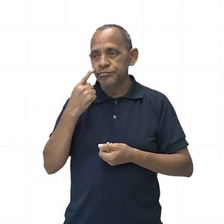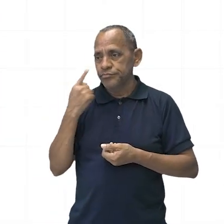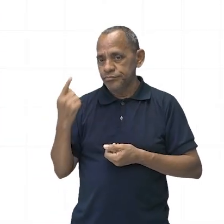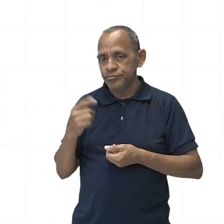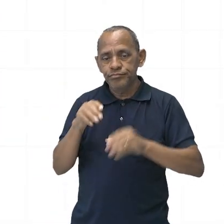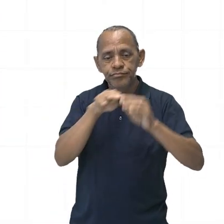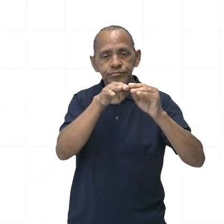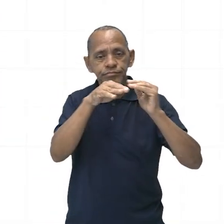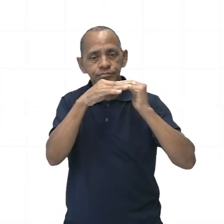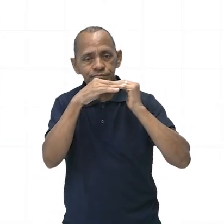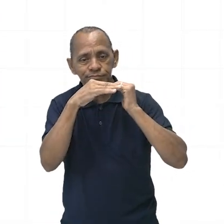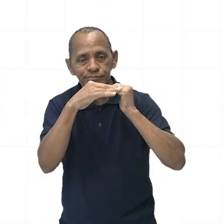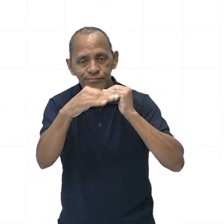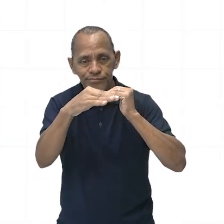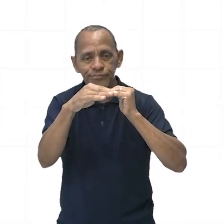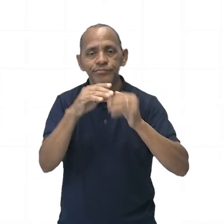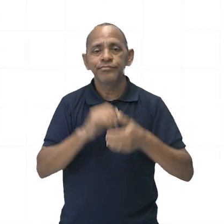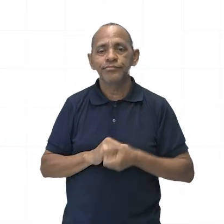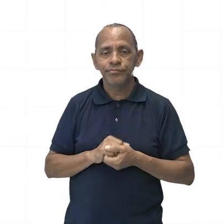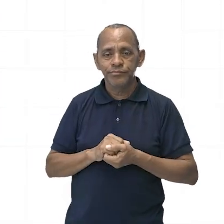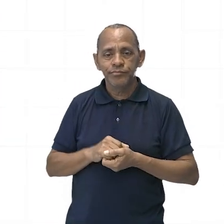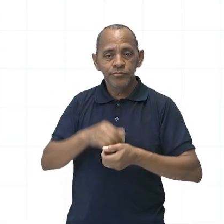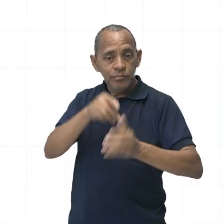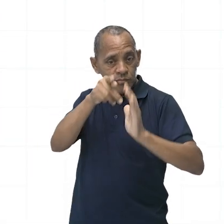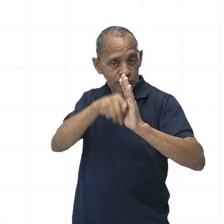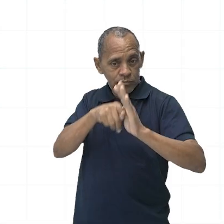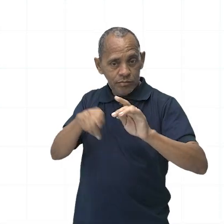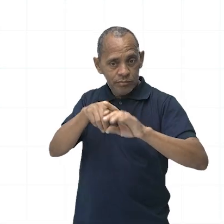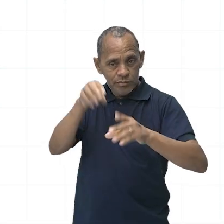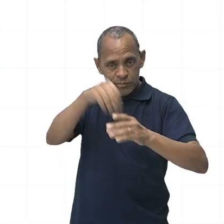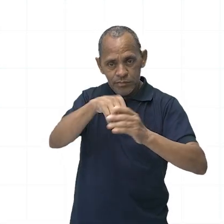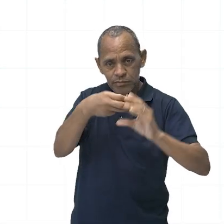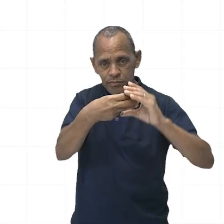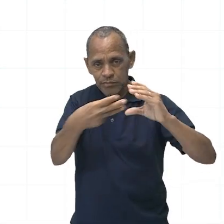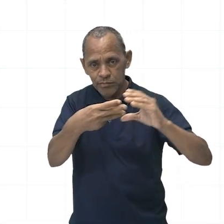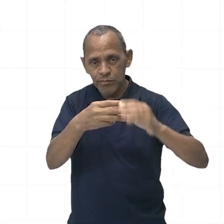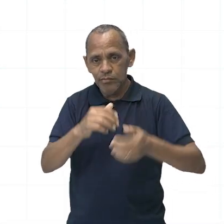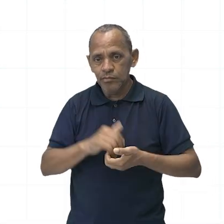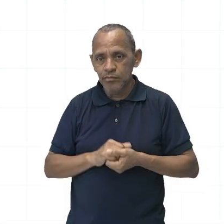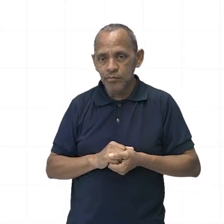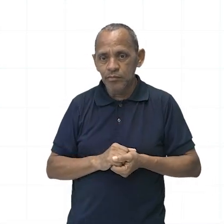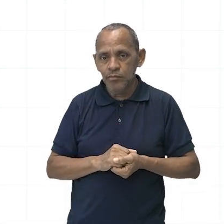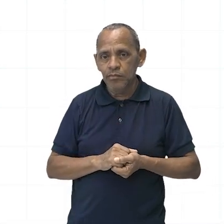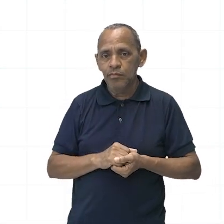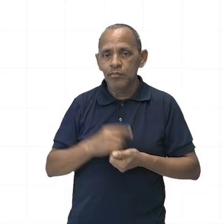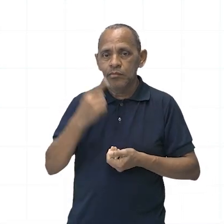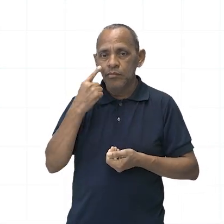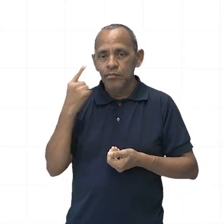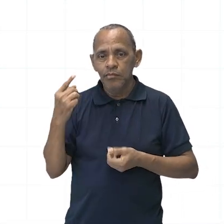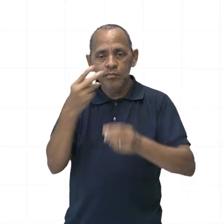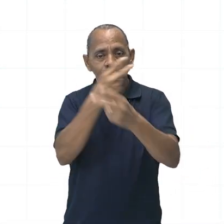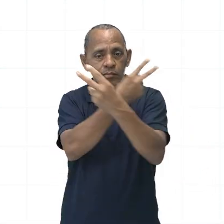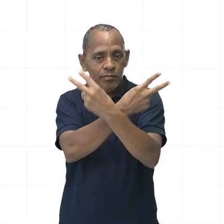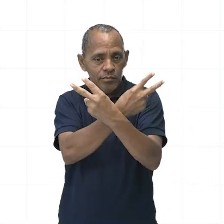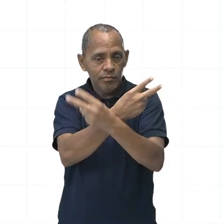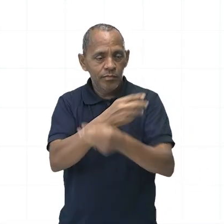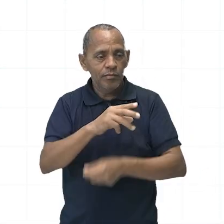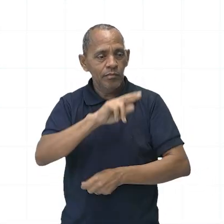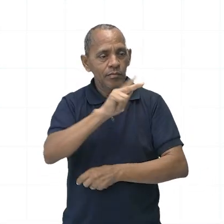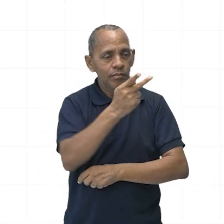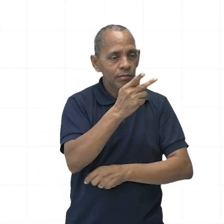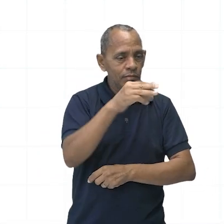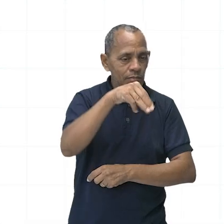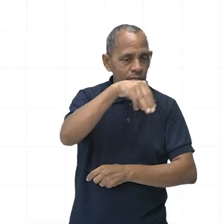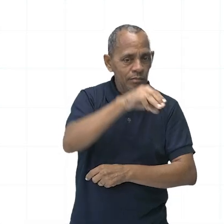1, as tétrades se alinham no plano equatorial da célula. Então, vejam só, as tétrades são